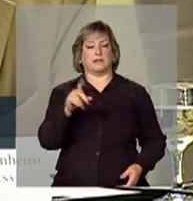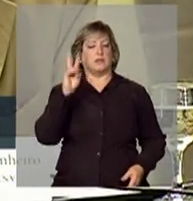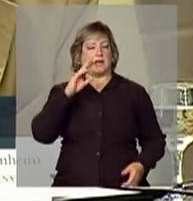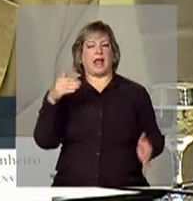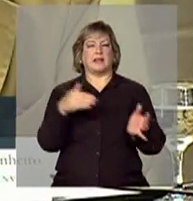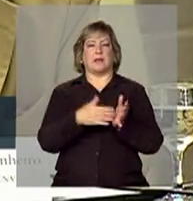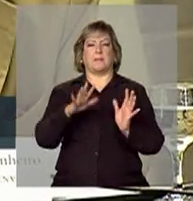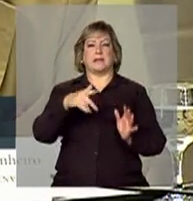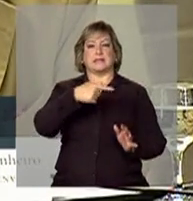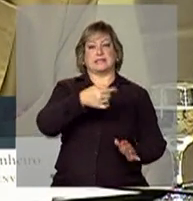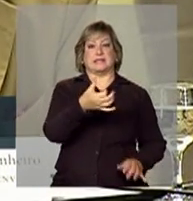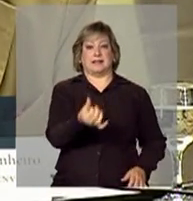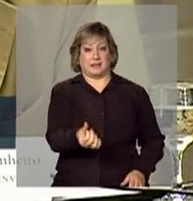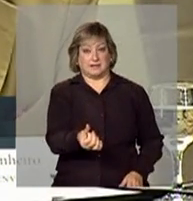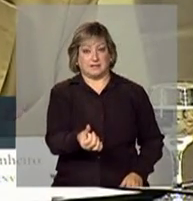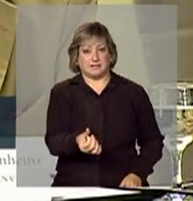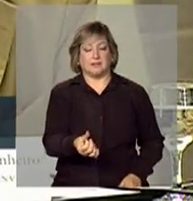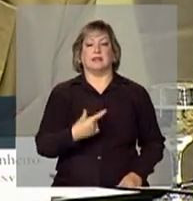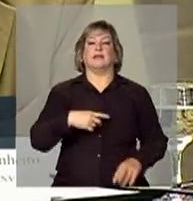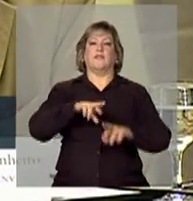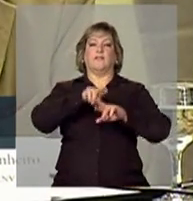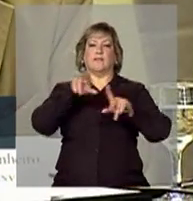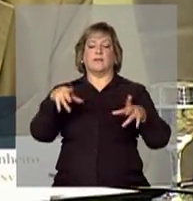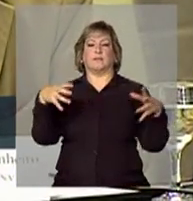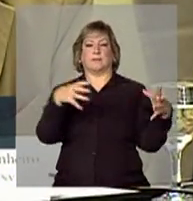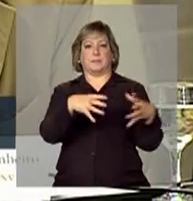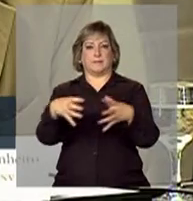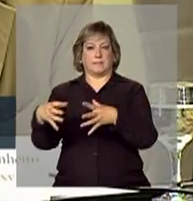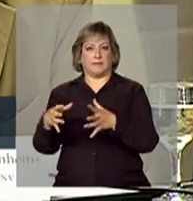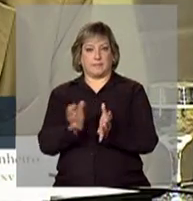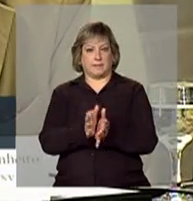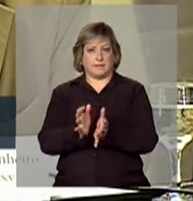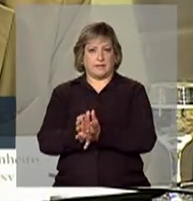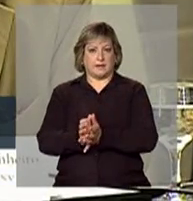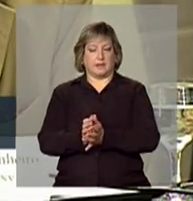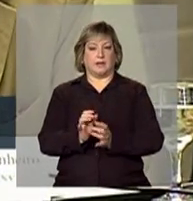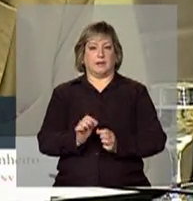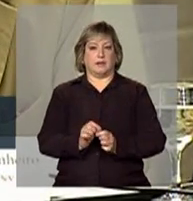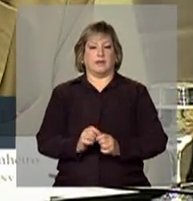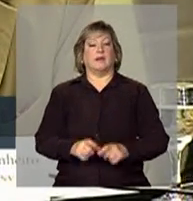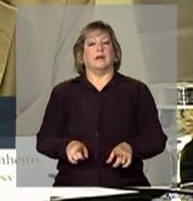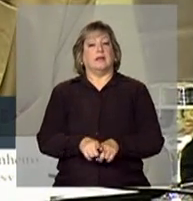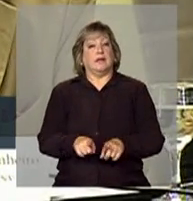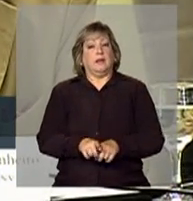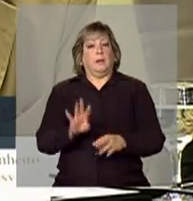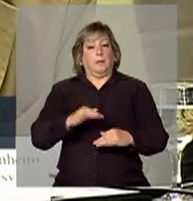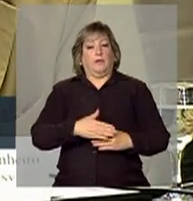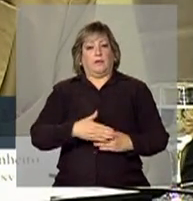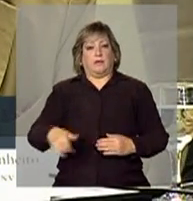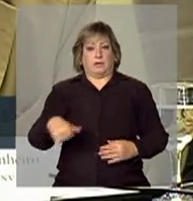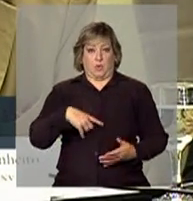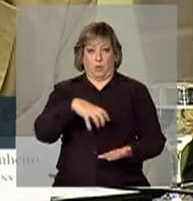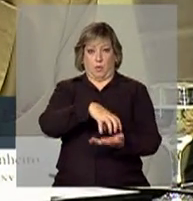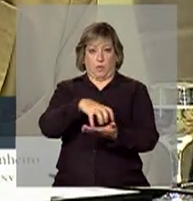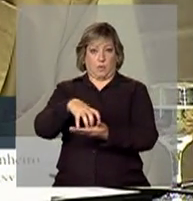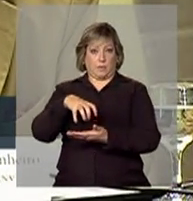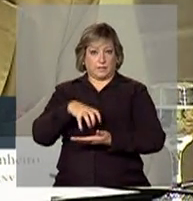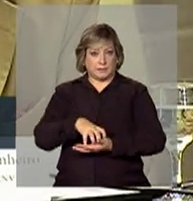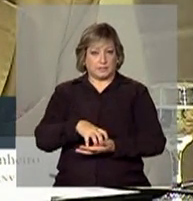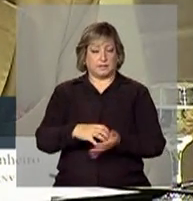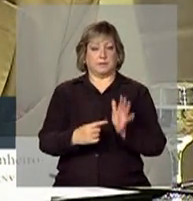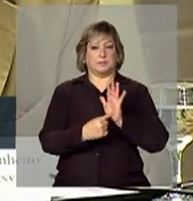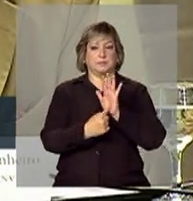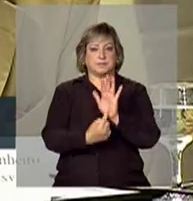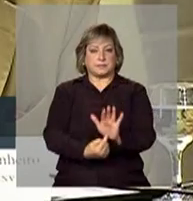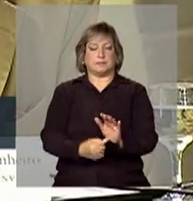76, variando em termos de intensidade, âmbito e abrangência geográfica. Por fim, a comissão apresenta resultados relacionados